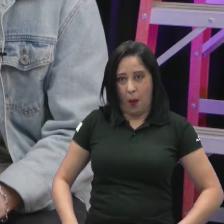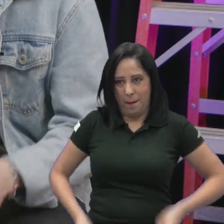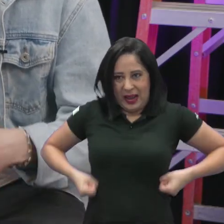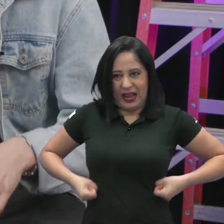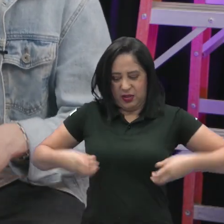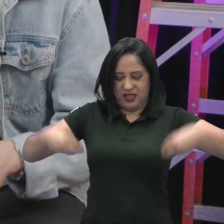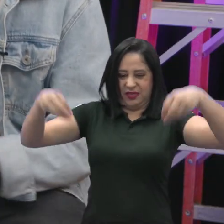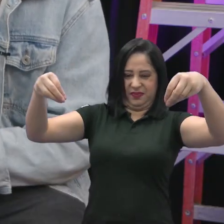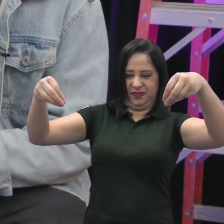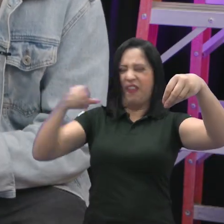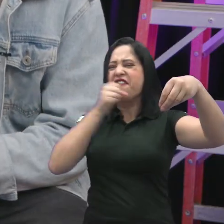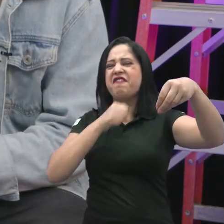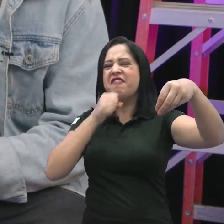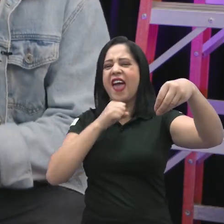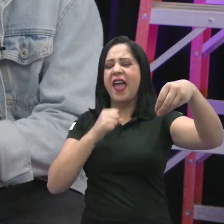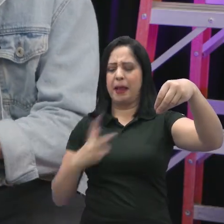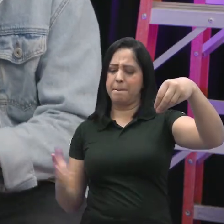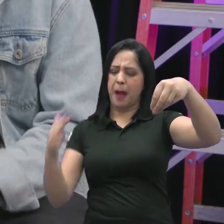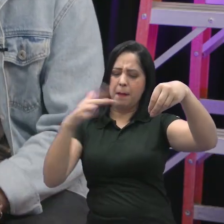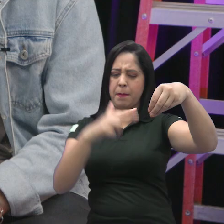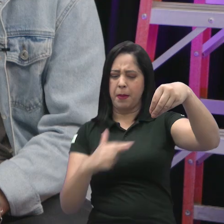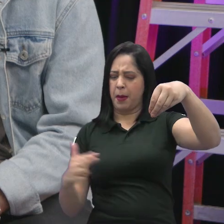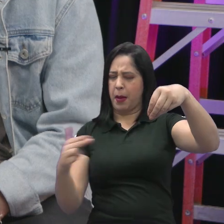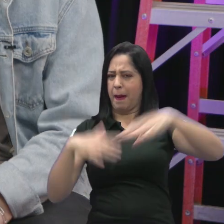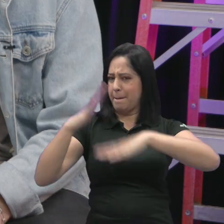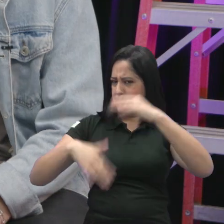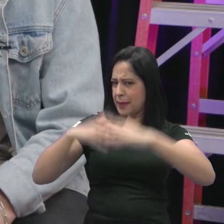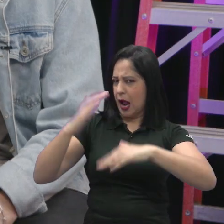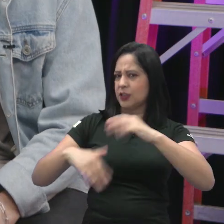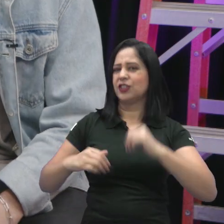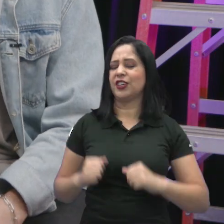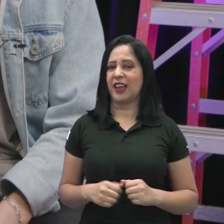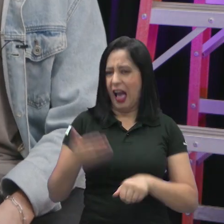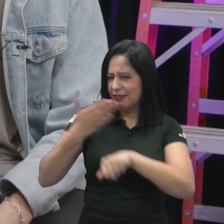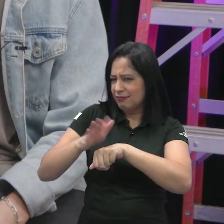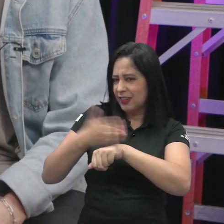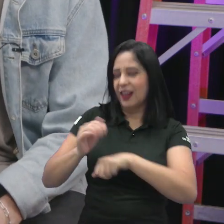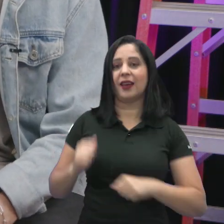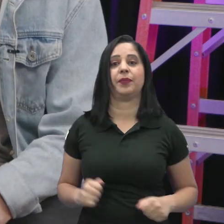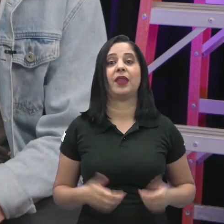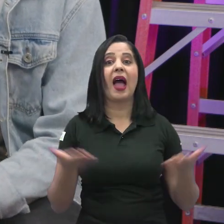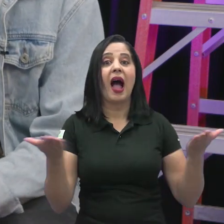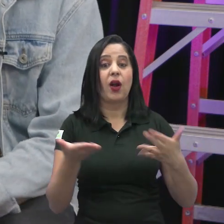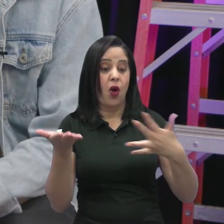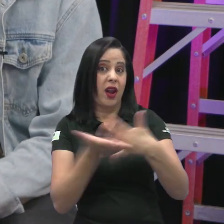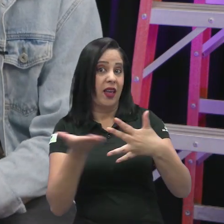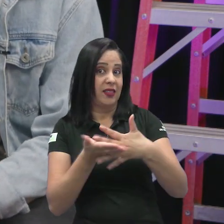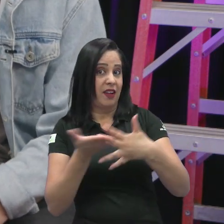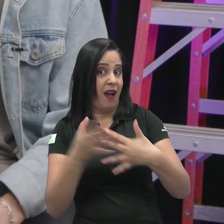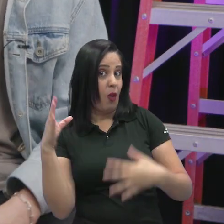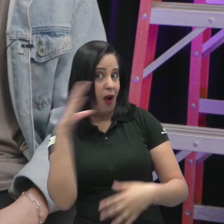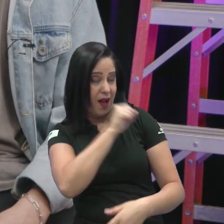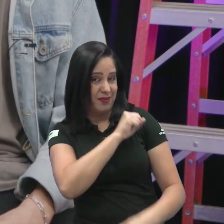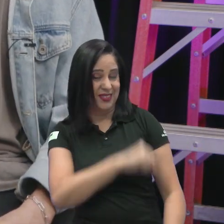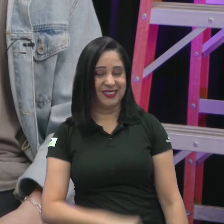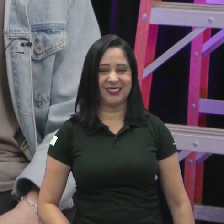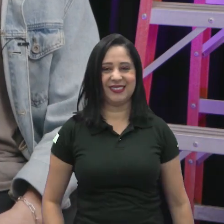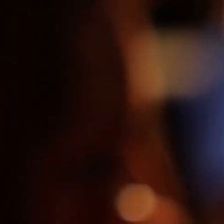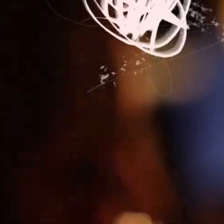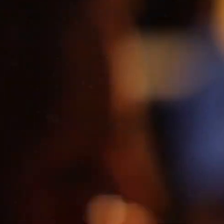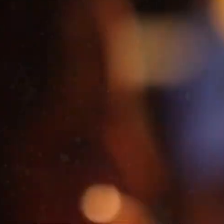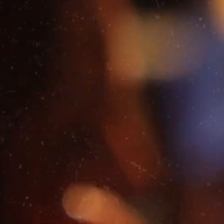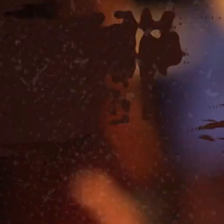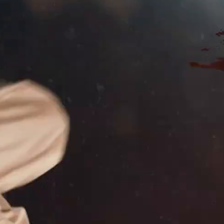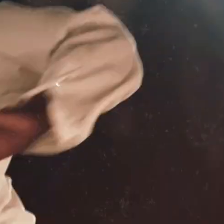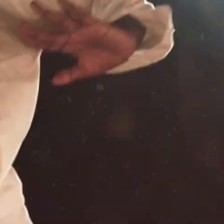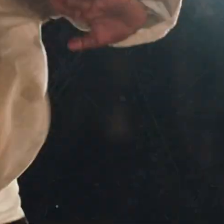velha, enfim, que a gente já quer dar um novo sentido para ela e vamos praticar. Exatamente. Maravilha, a gente vai para um rapidinho intervalo e já a gente está de volta.